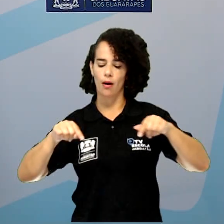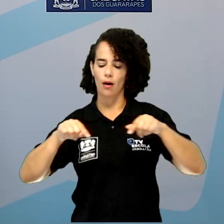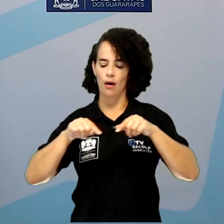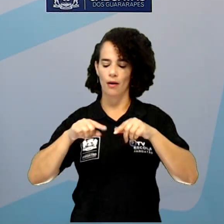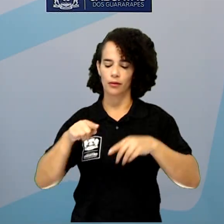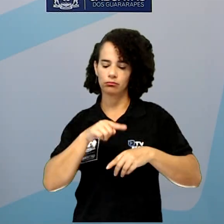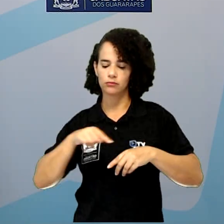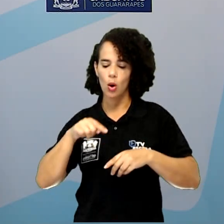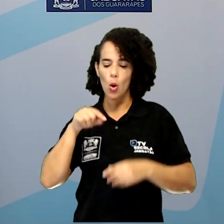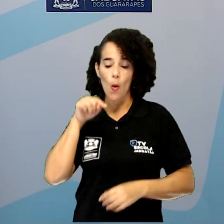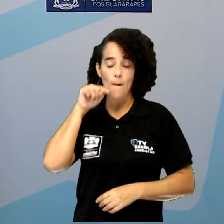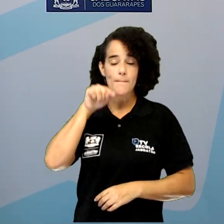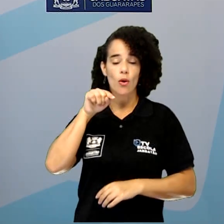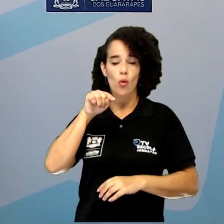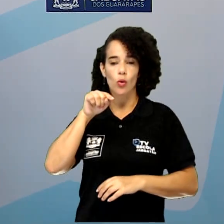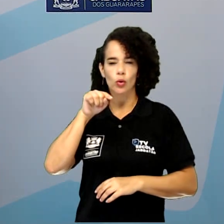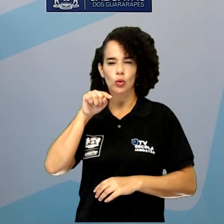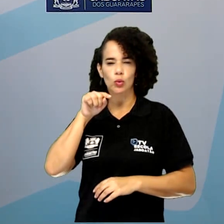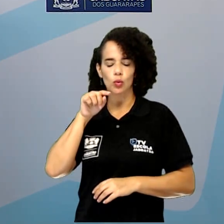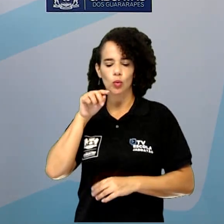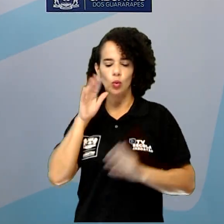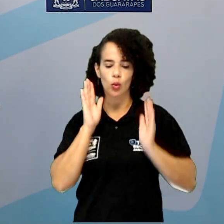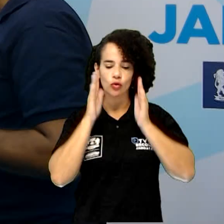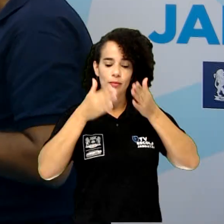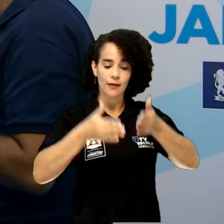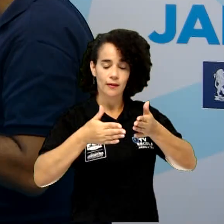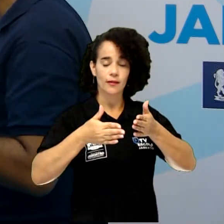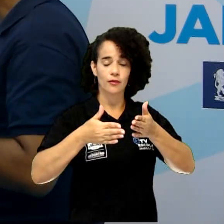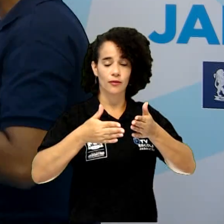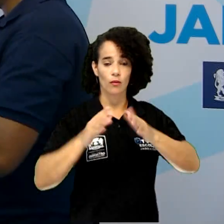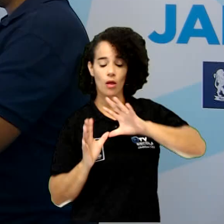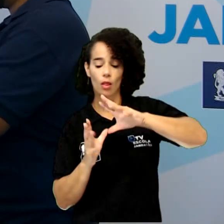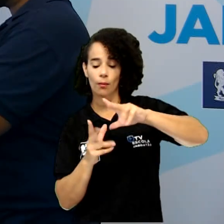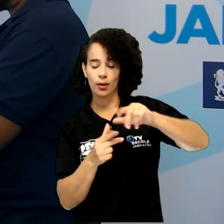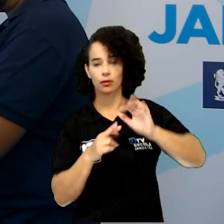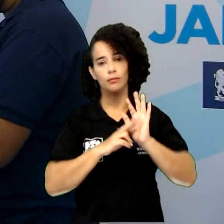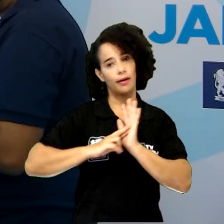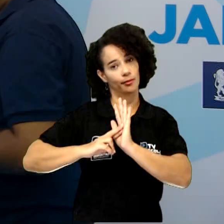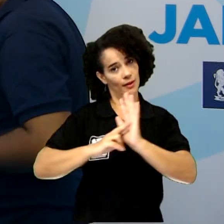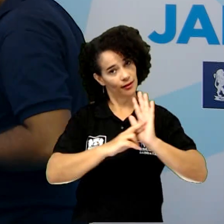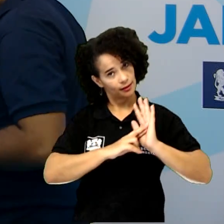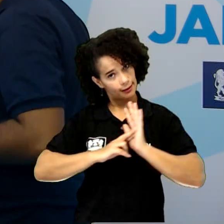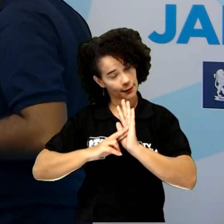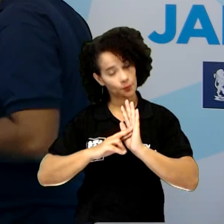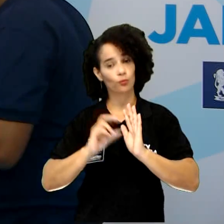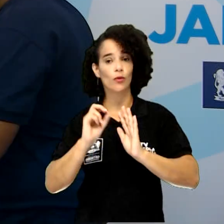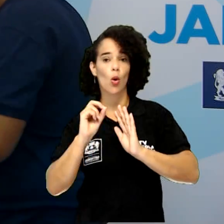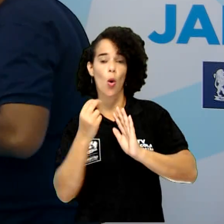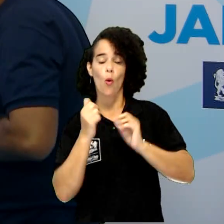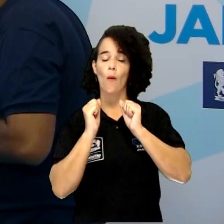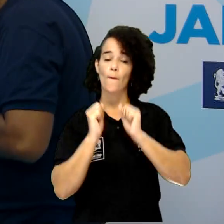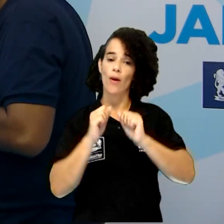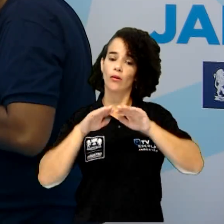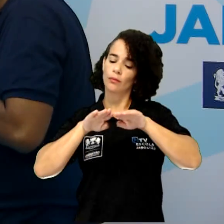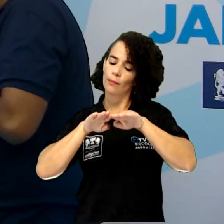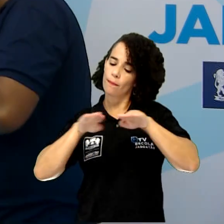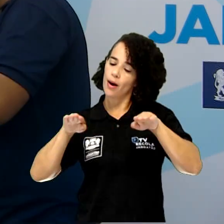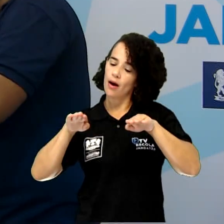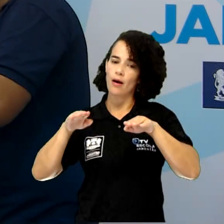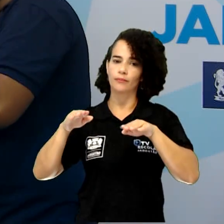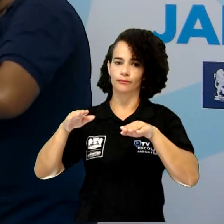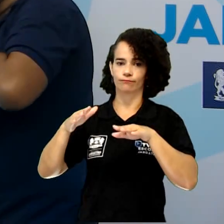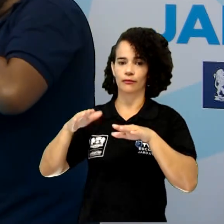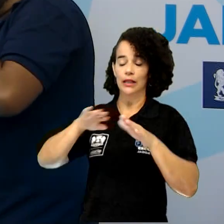ponto específico do planeta para a representação. Ou eu posso representar pelo plano, tirando